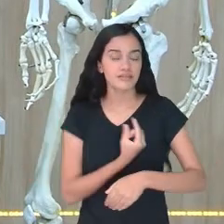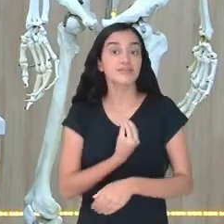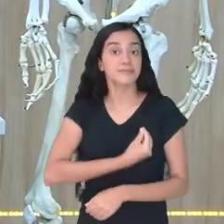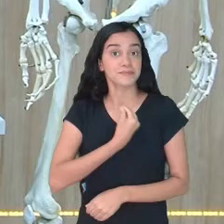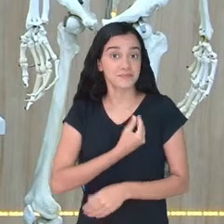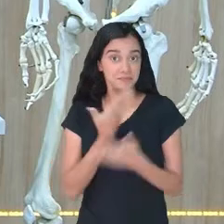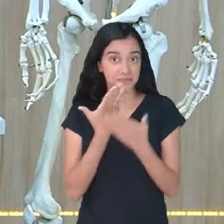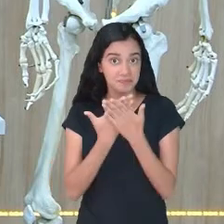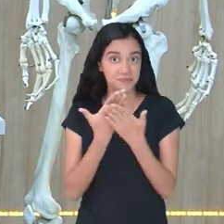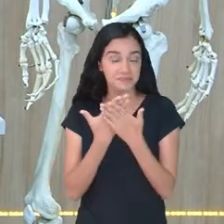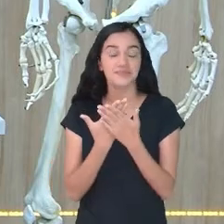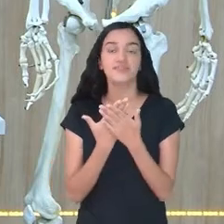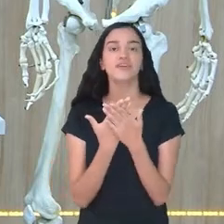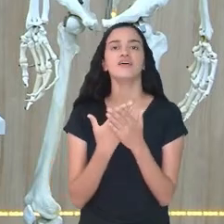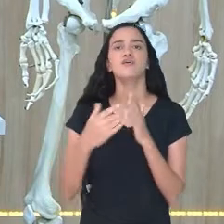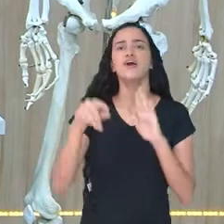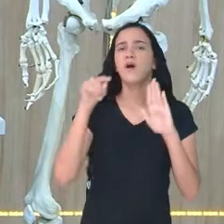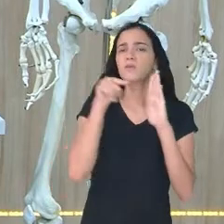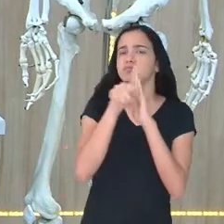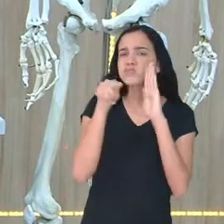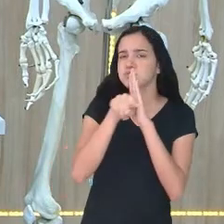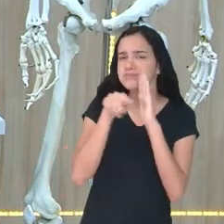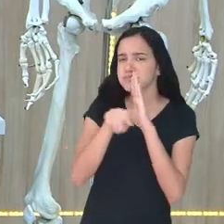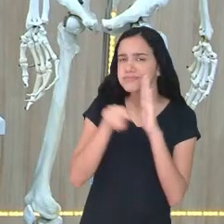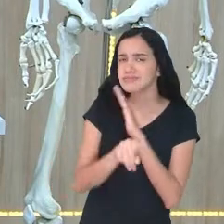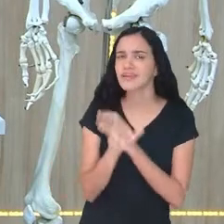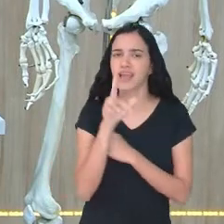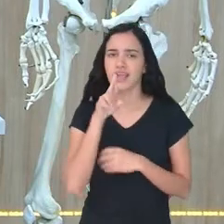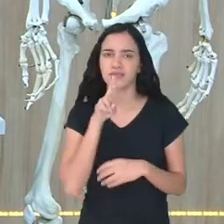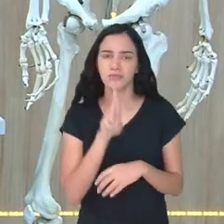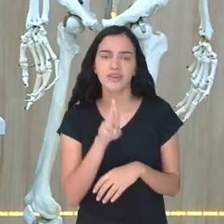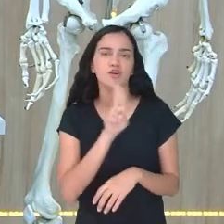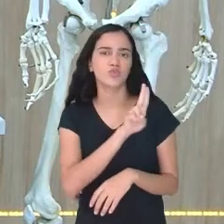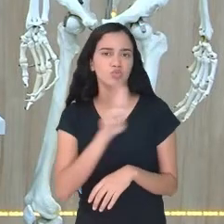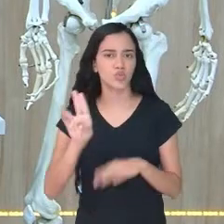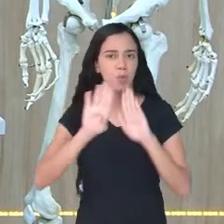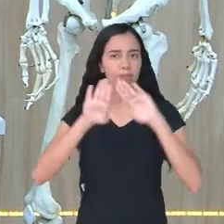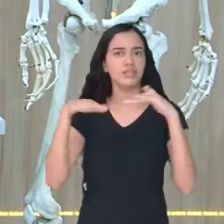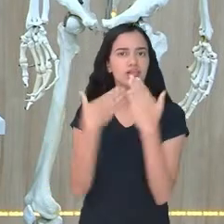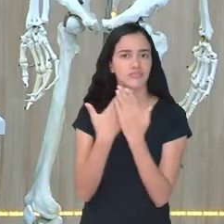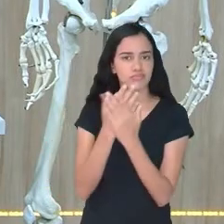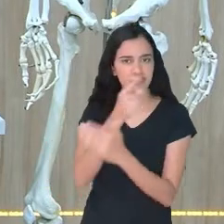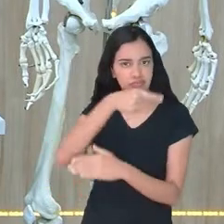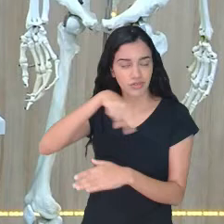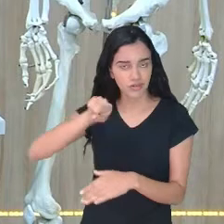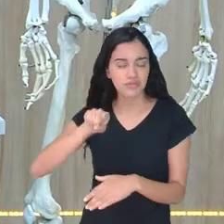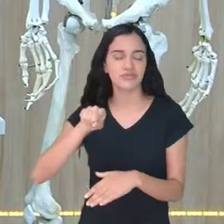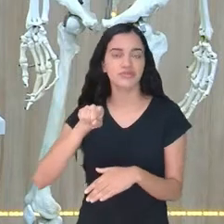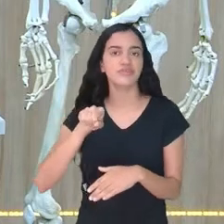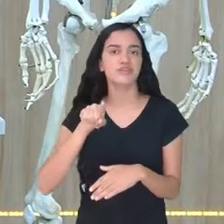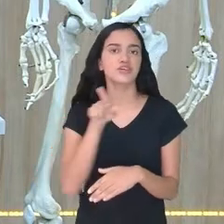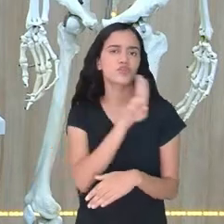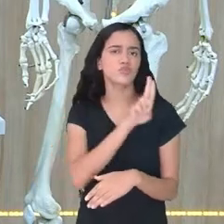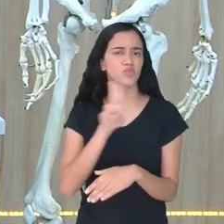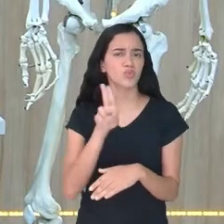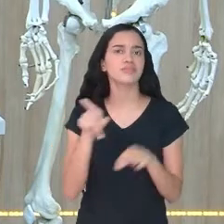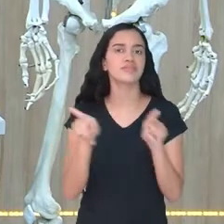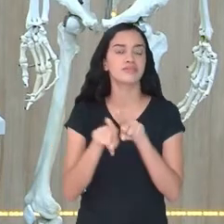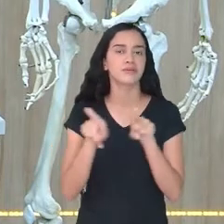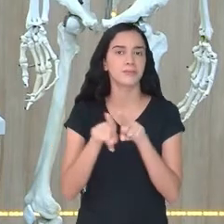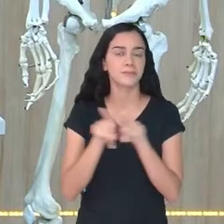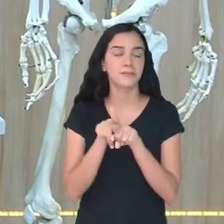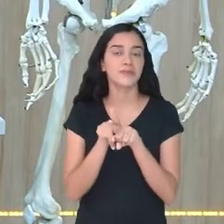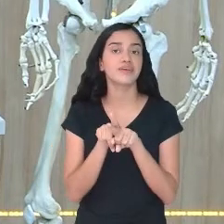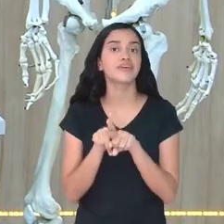vivo, fazendo questionamento, respondendo, dizendo o nome da escola de vocês, dizendo o nome de vocês e a gente falando